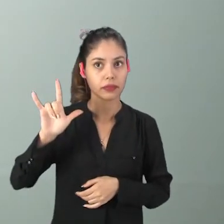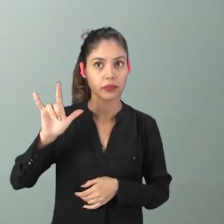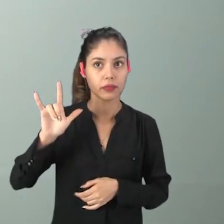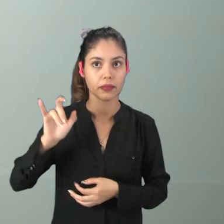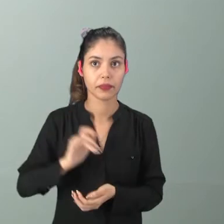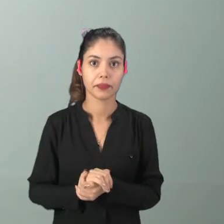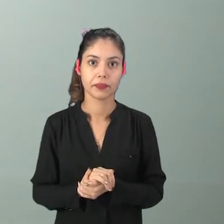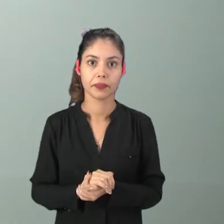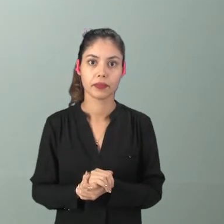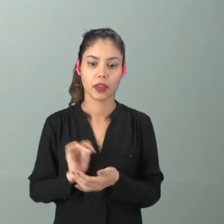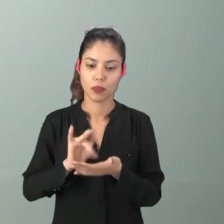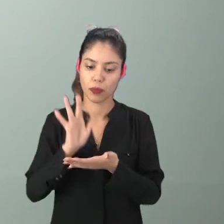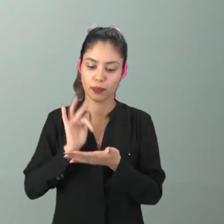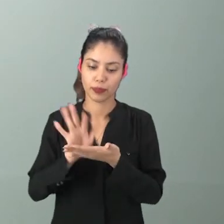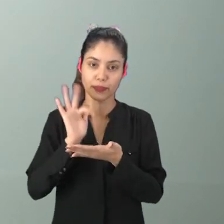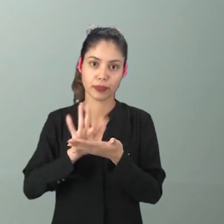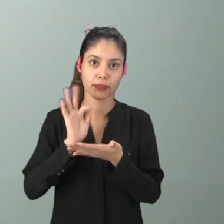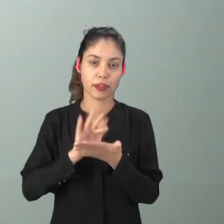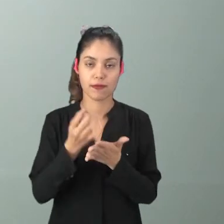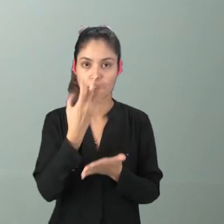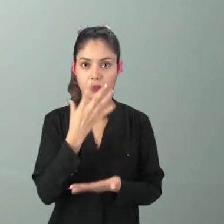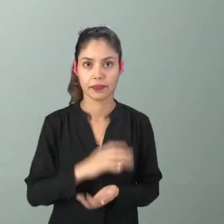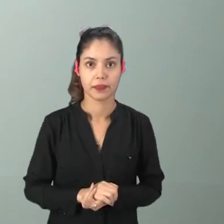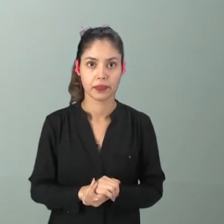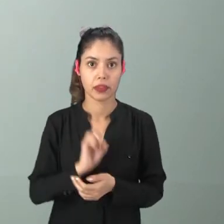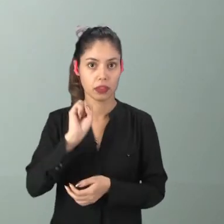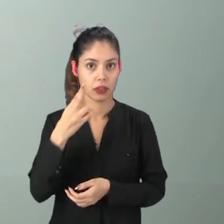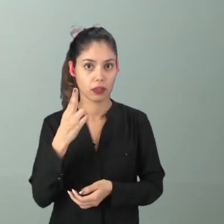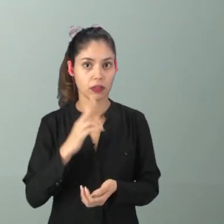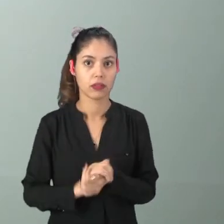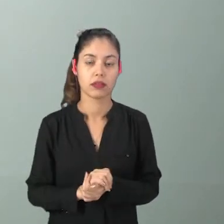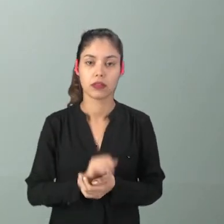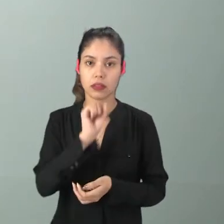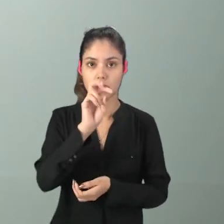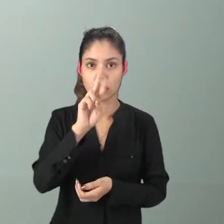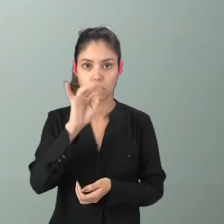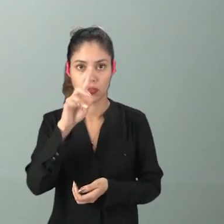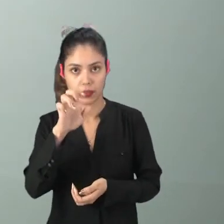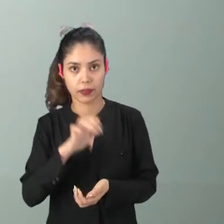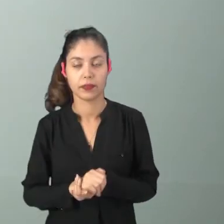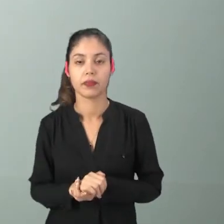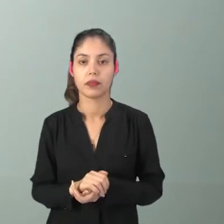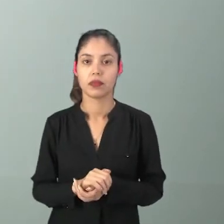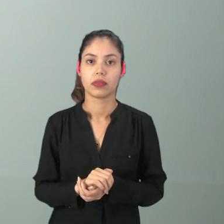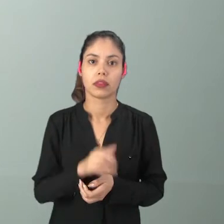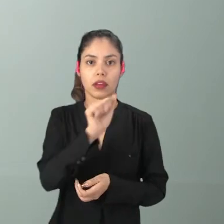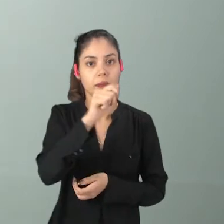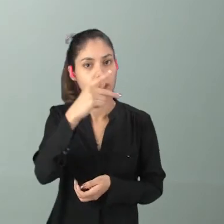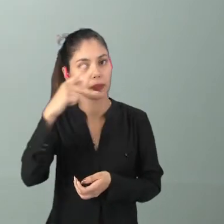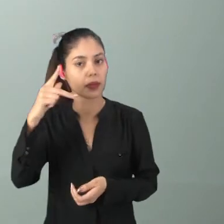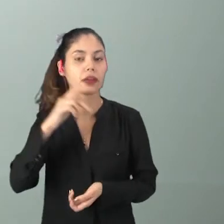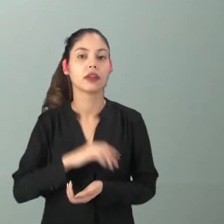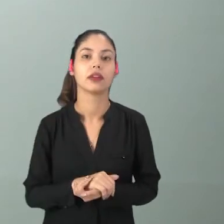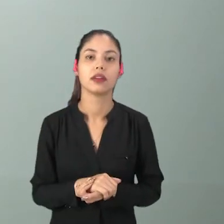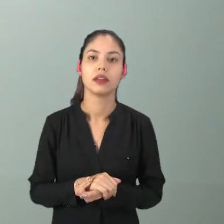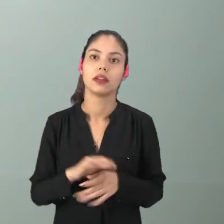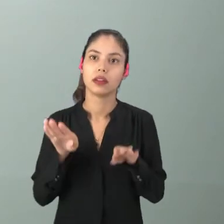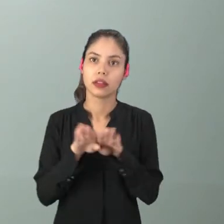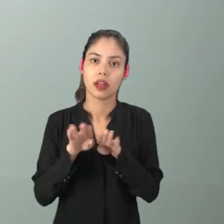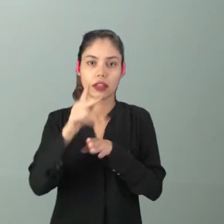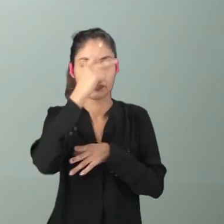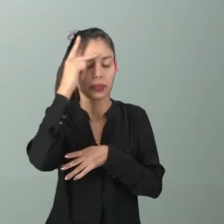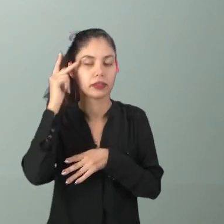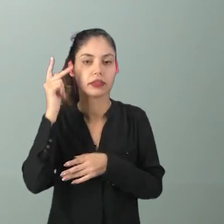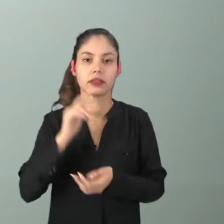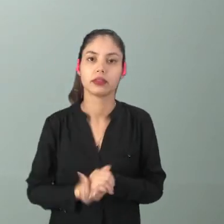vai passando as fotos, ou Stories. Então, esses aplicativos, essas empresas e também as pessoas